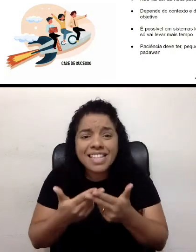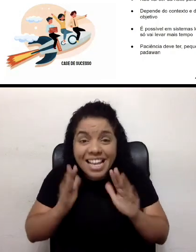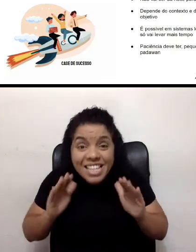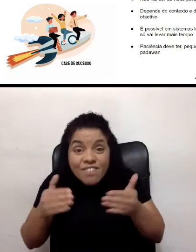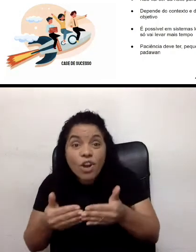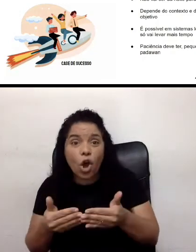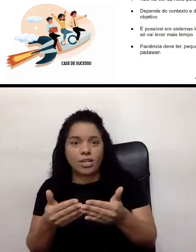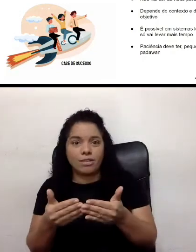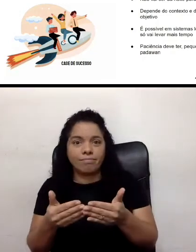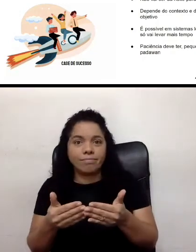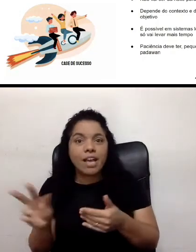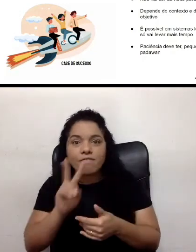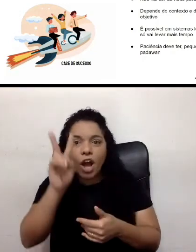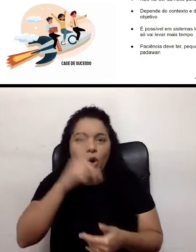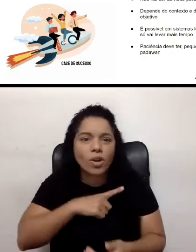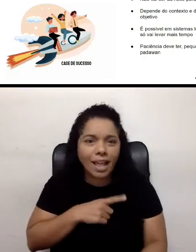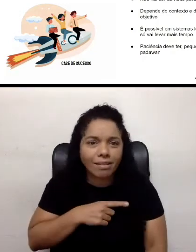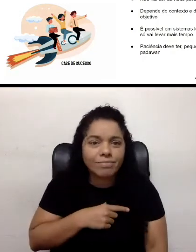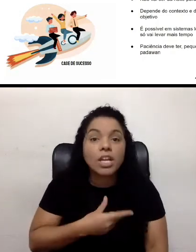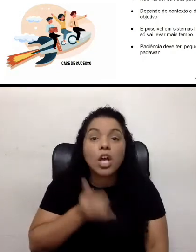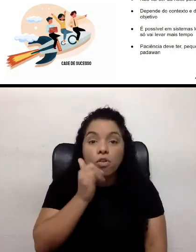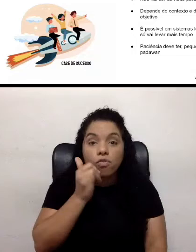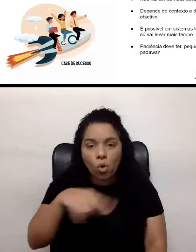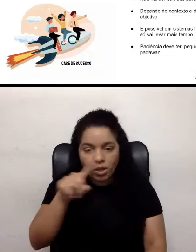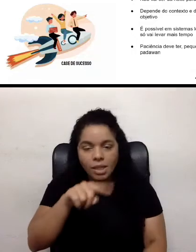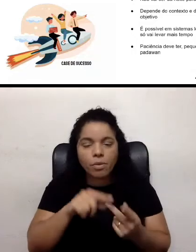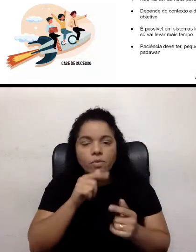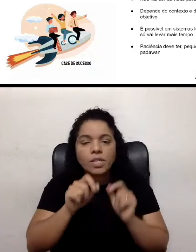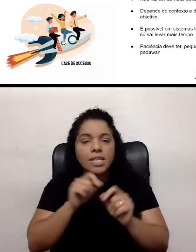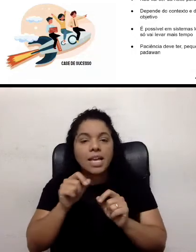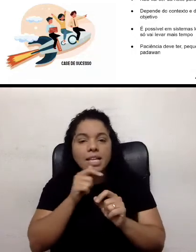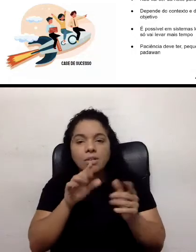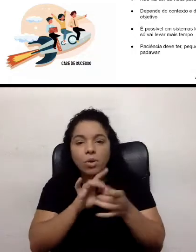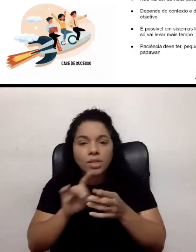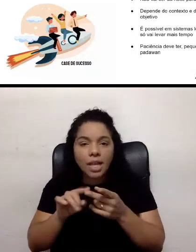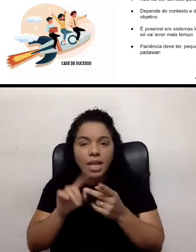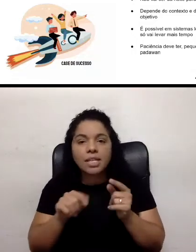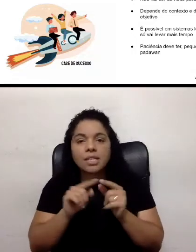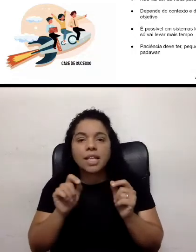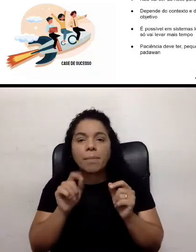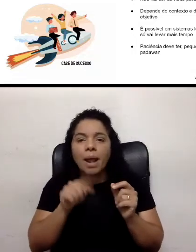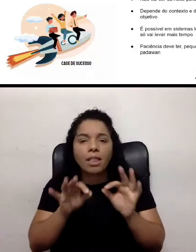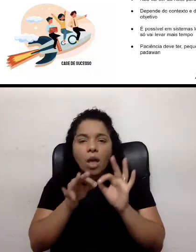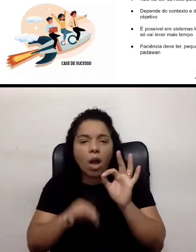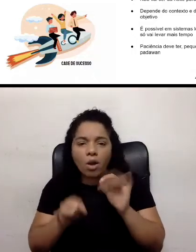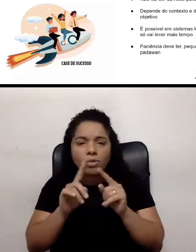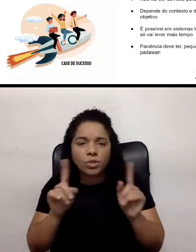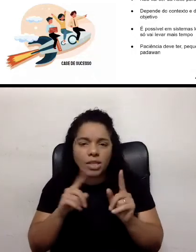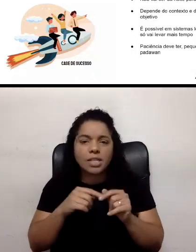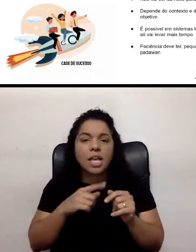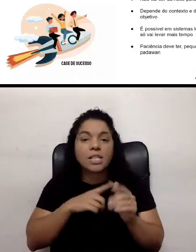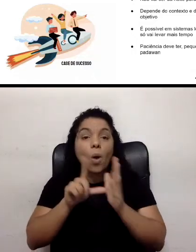Foca aonde traz valor. Eu vou contar um contexto para vocês aqui, pretendo ser bem rapidinho para não tomar muito tempo e não atrasar muito o nosso